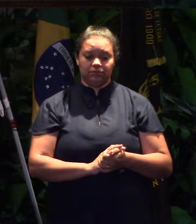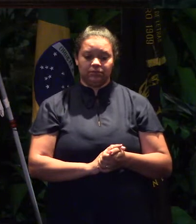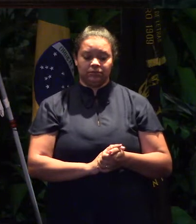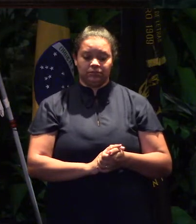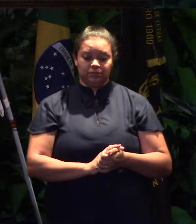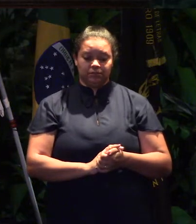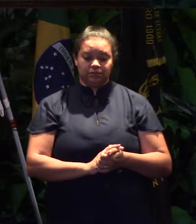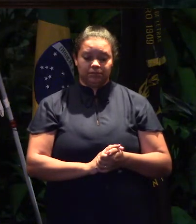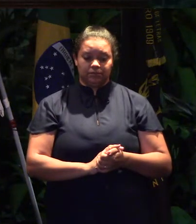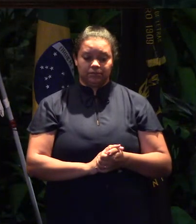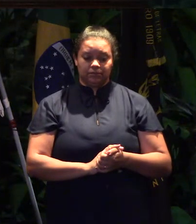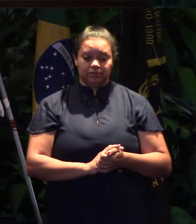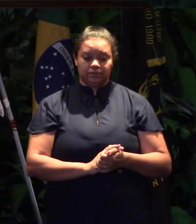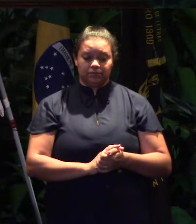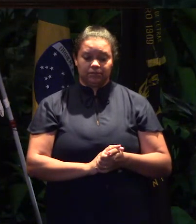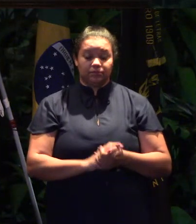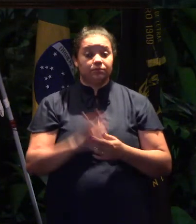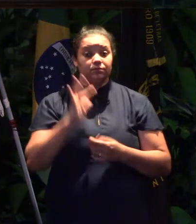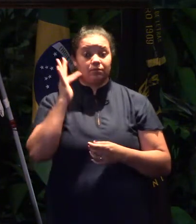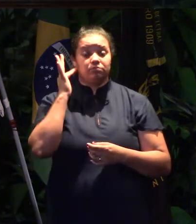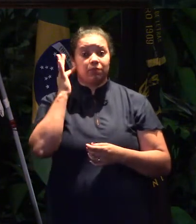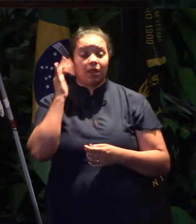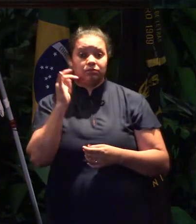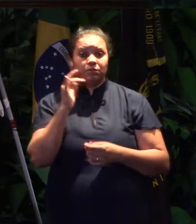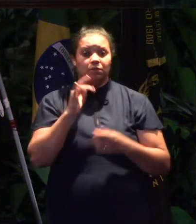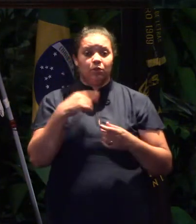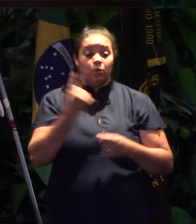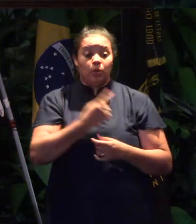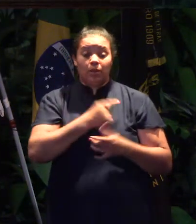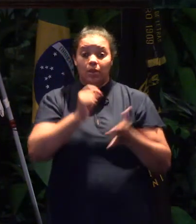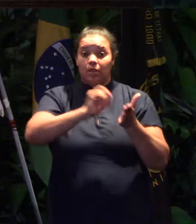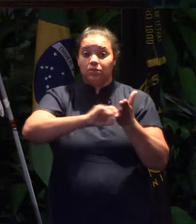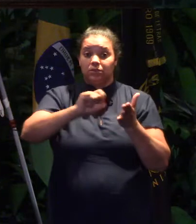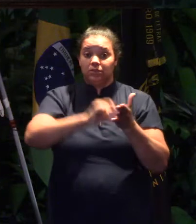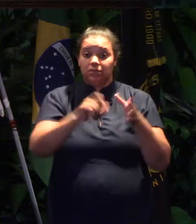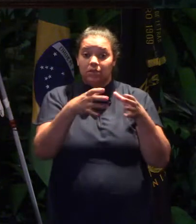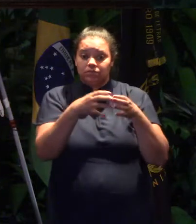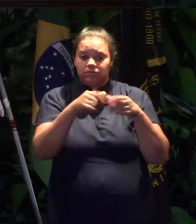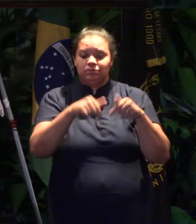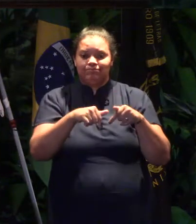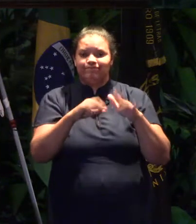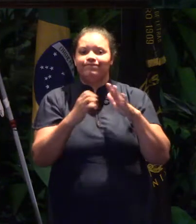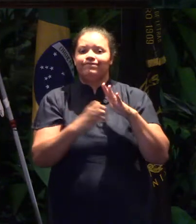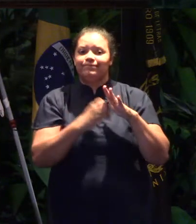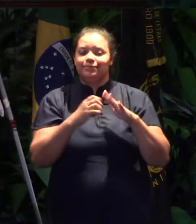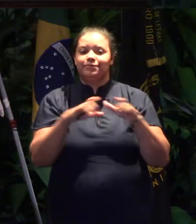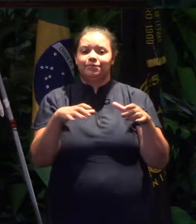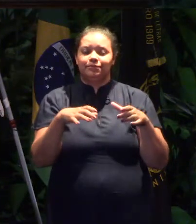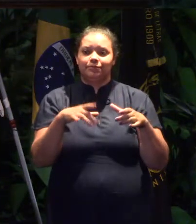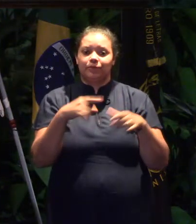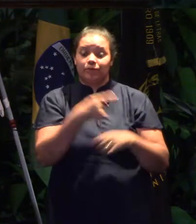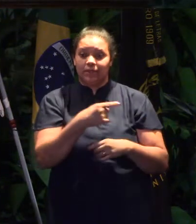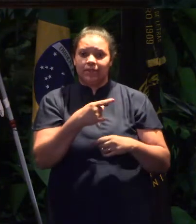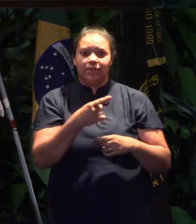Flávio, dentro da nossa comunidade de escritores na editora, você é uma grande inspiração